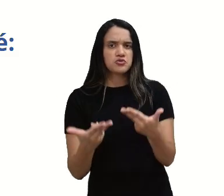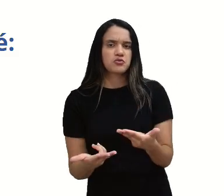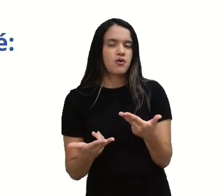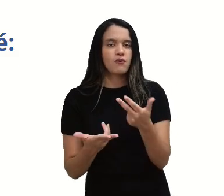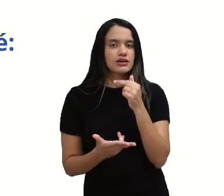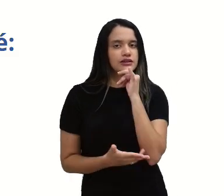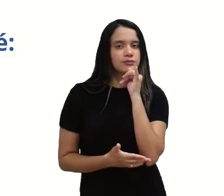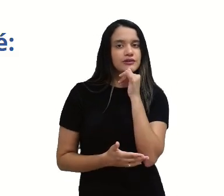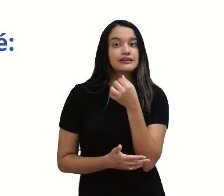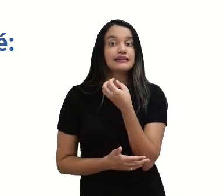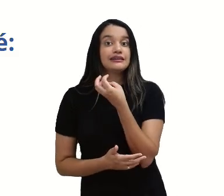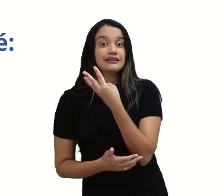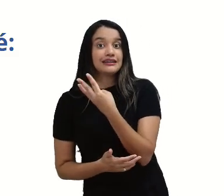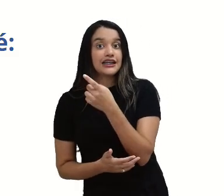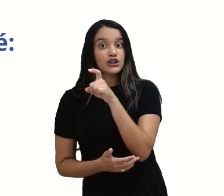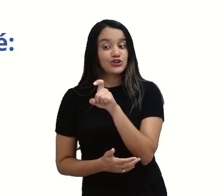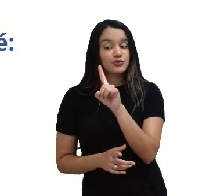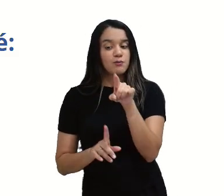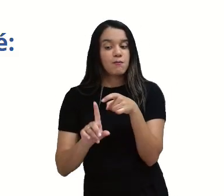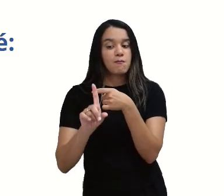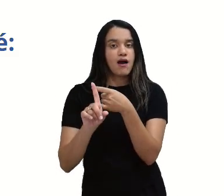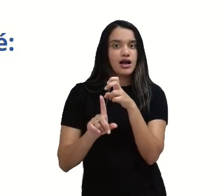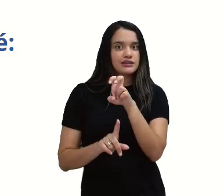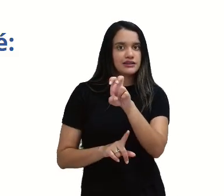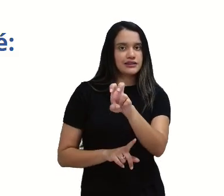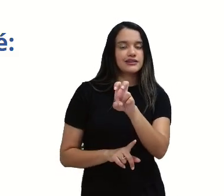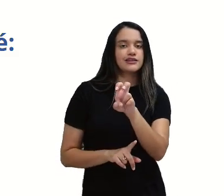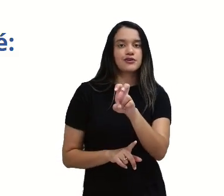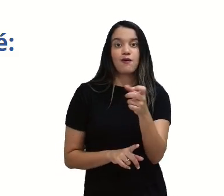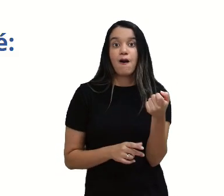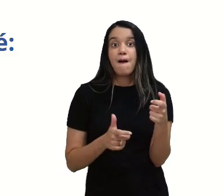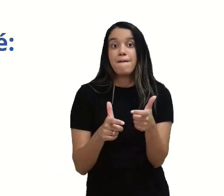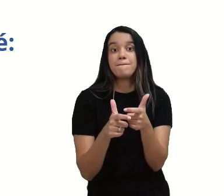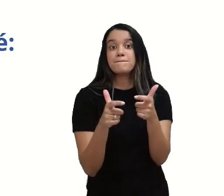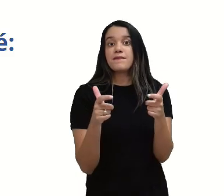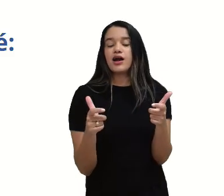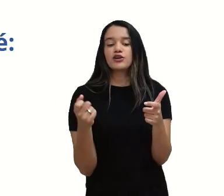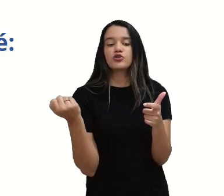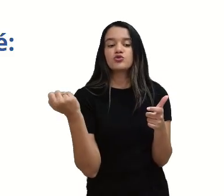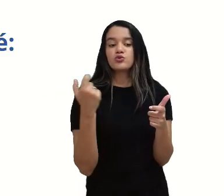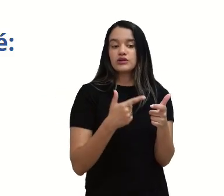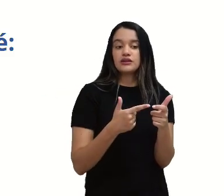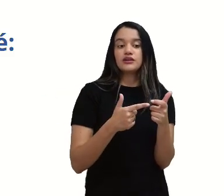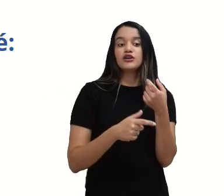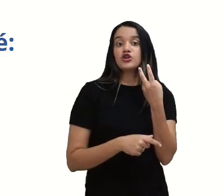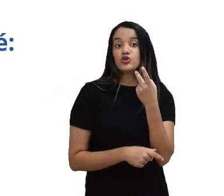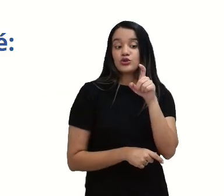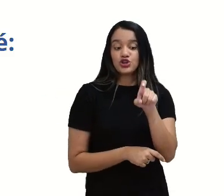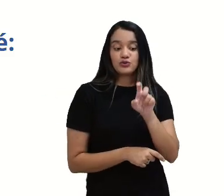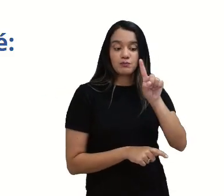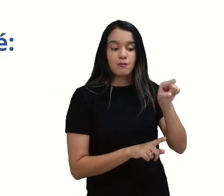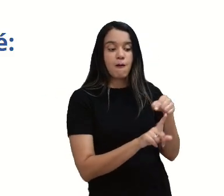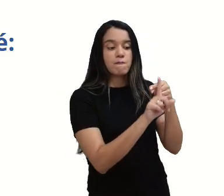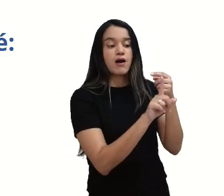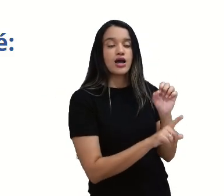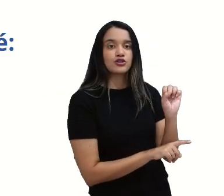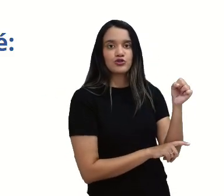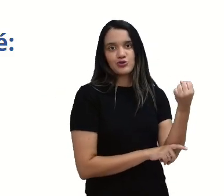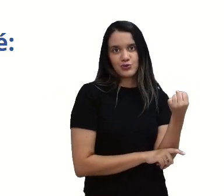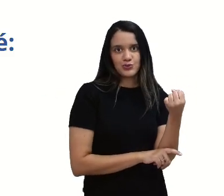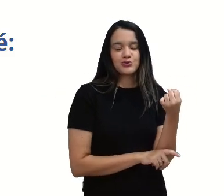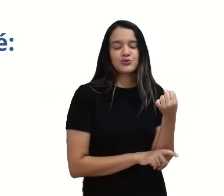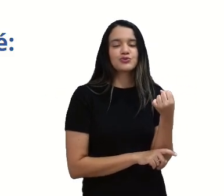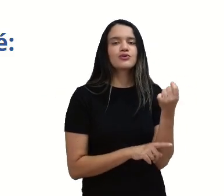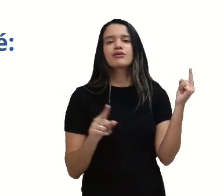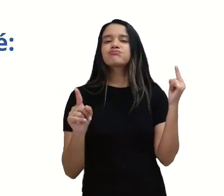dizer 3x mais 5 é maior do que 2x mais 8, é a mesma coisa de dizer 2x mais 8 é menor do